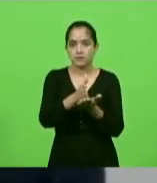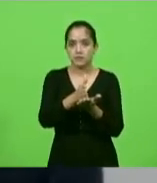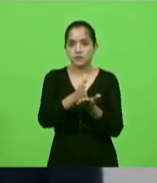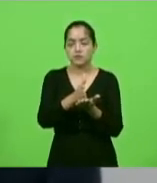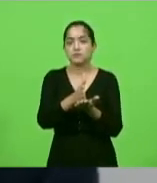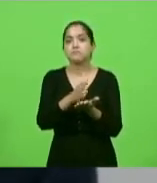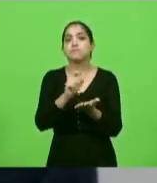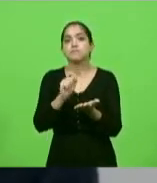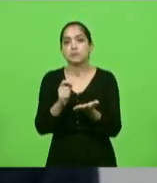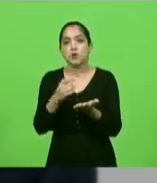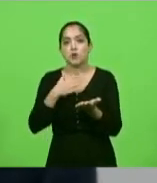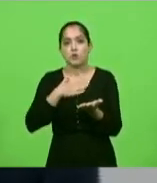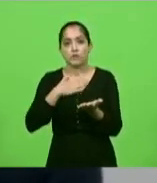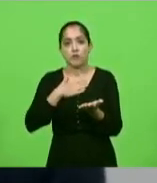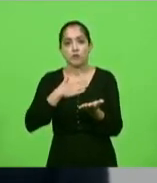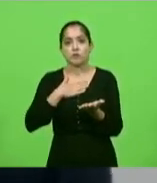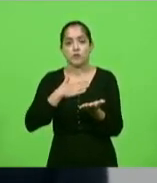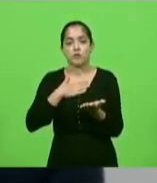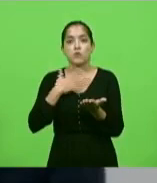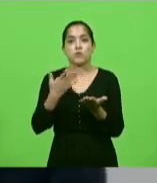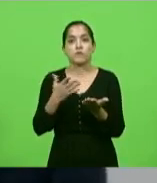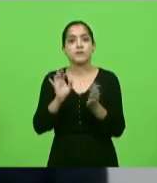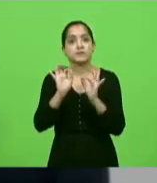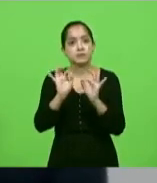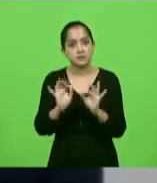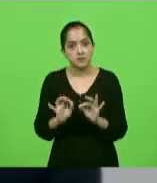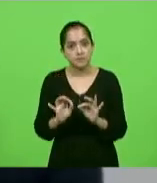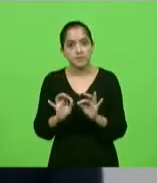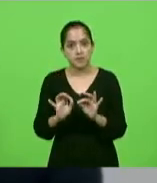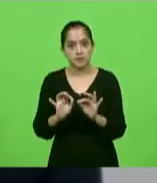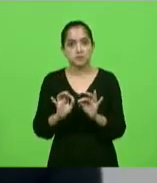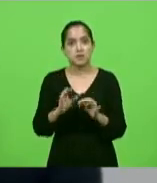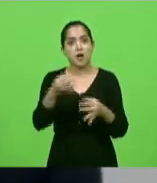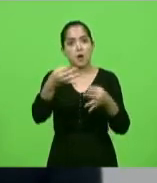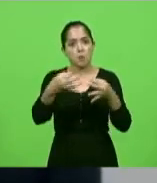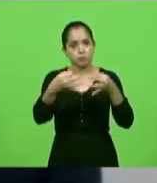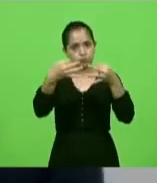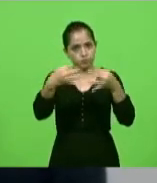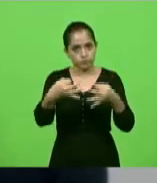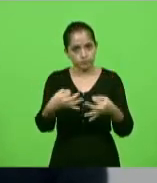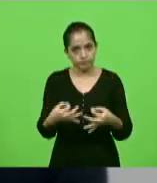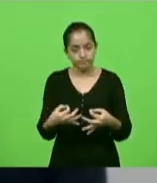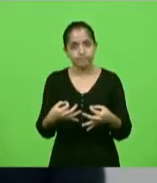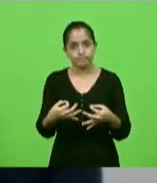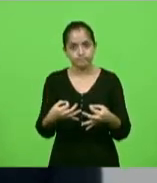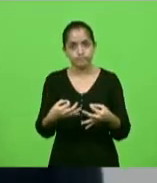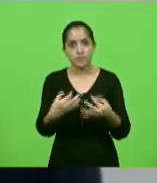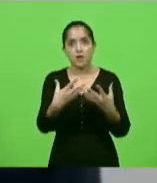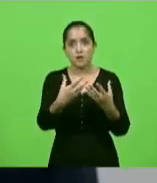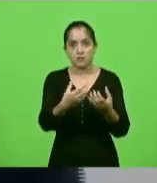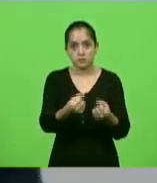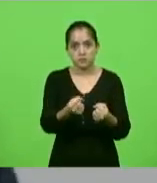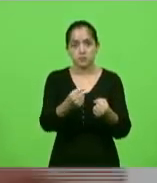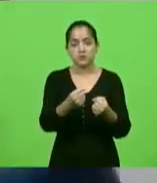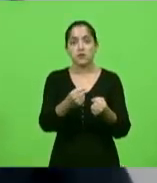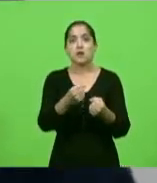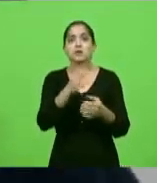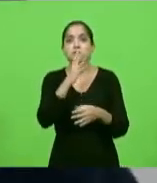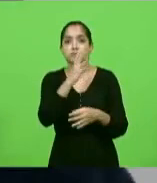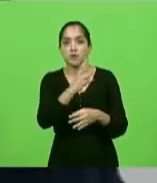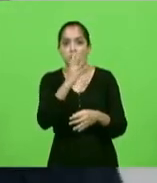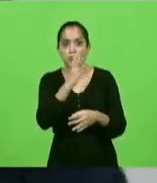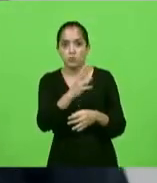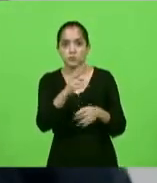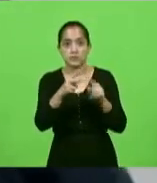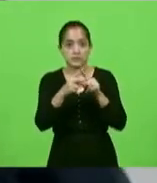aloca, conforme meu convencimento, a necessária justa causa para a recepção da acusação, pelo menos, de